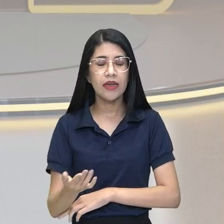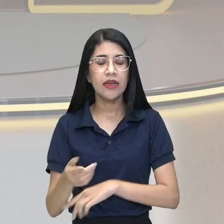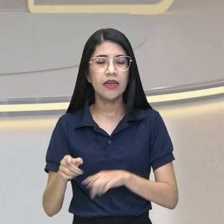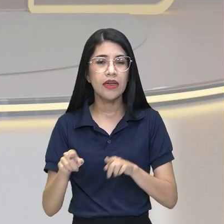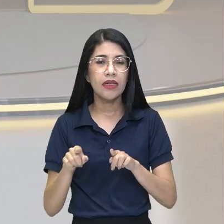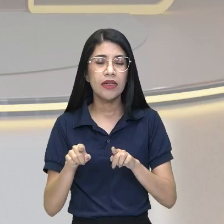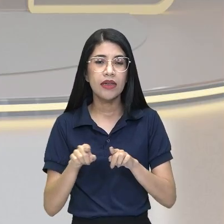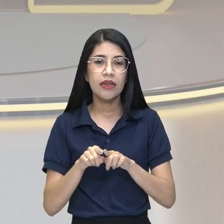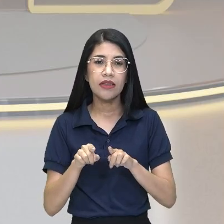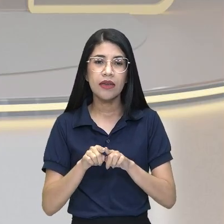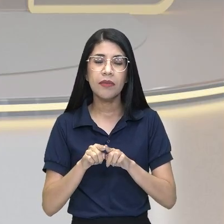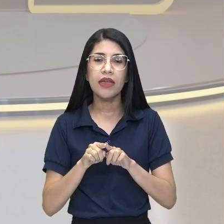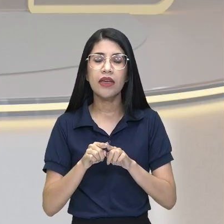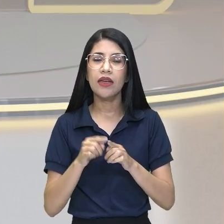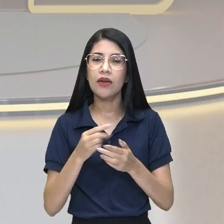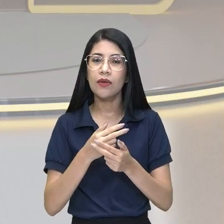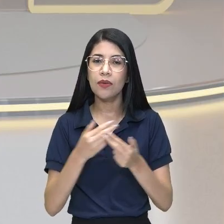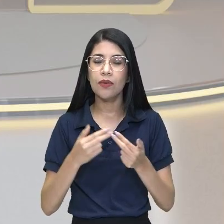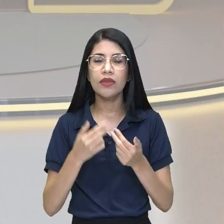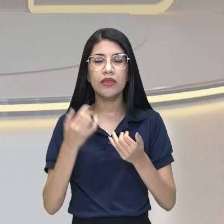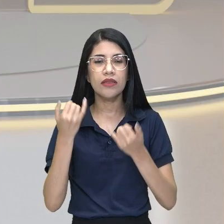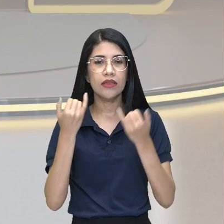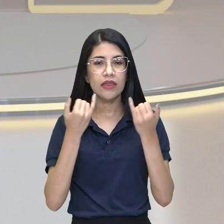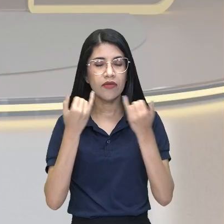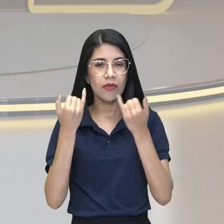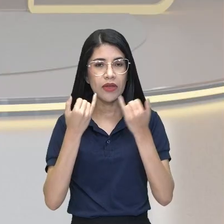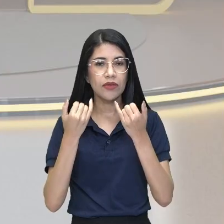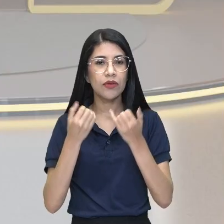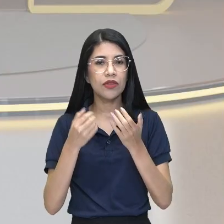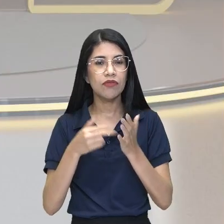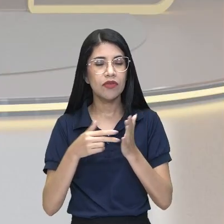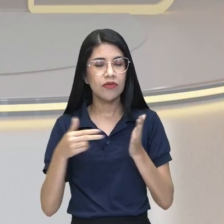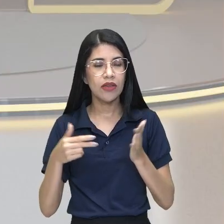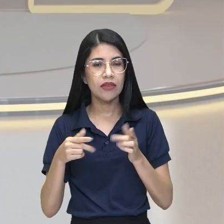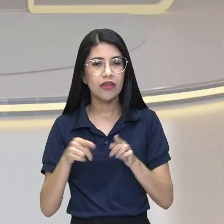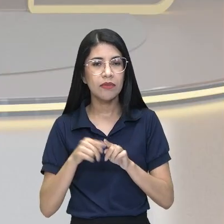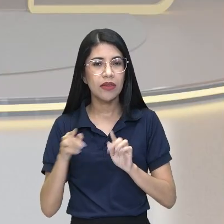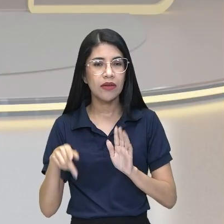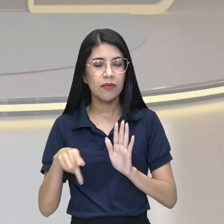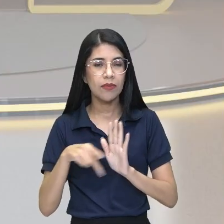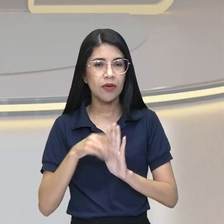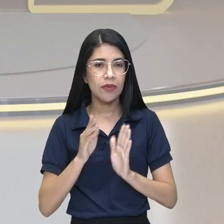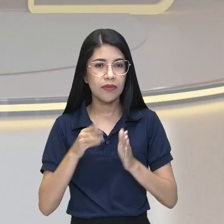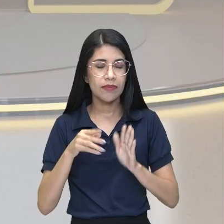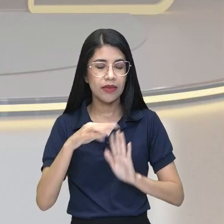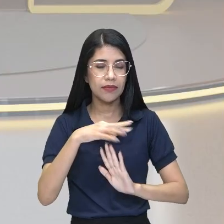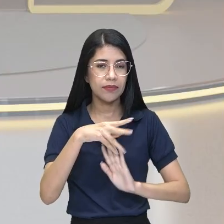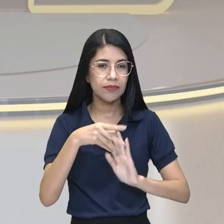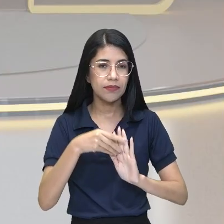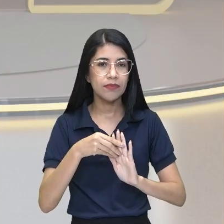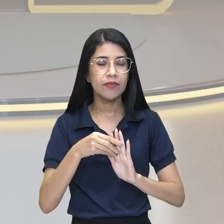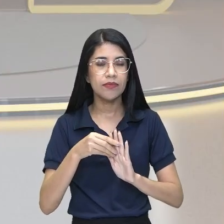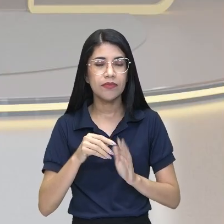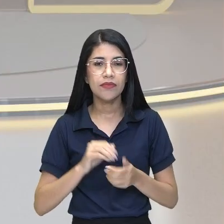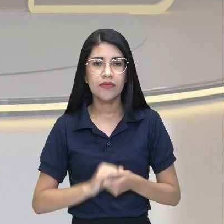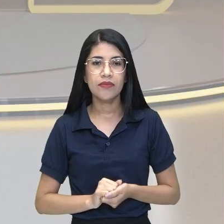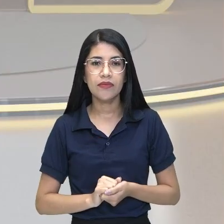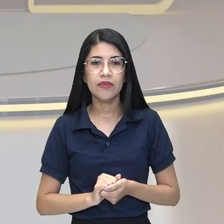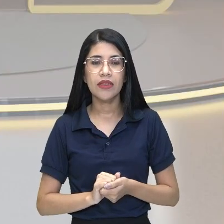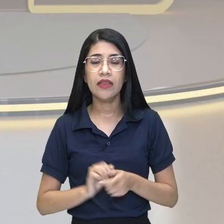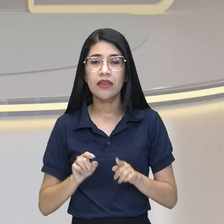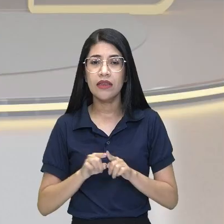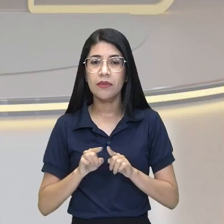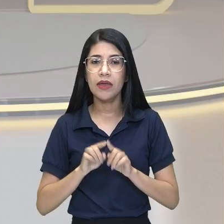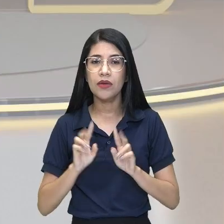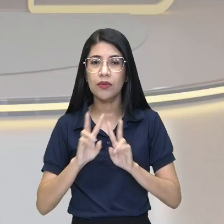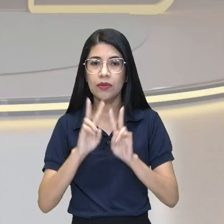trazer notícias boas aí para a Amazônia, que nós também vamos abordar aqui ao longo da nossa aula. Vamos falar também um pouquinho aqui de sustentabilidade, né,